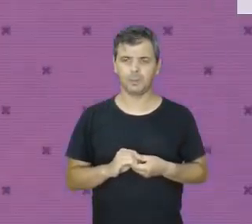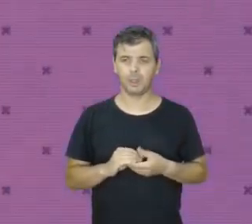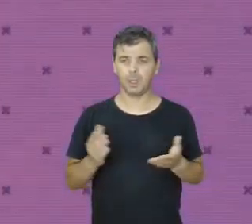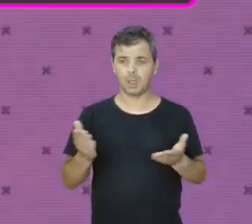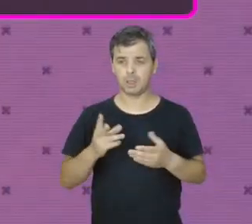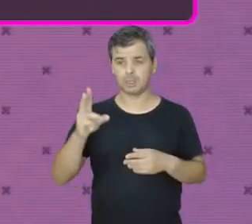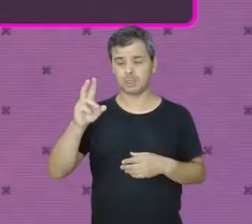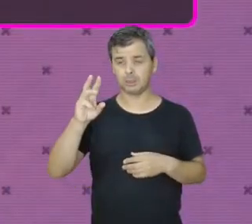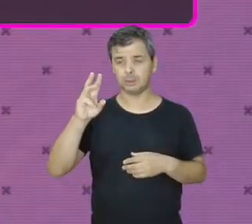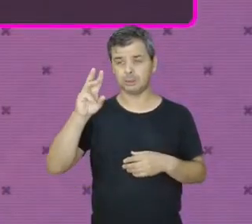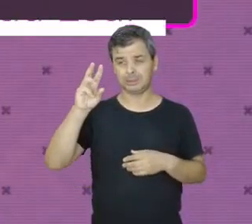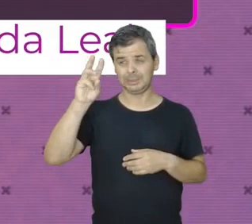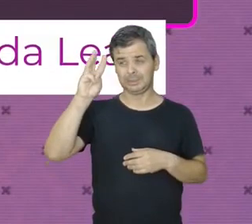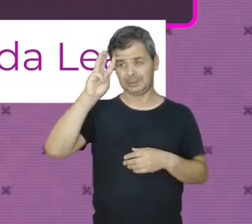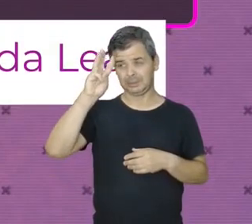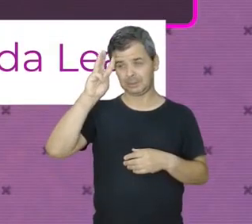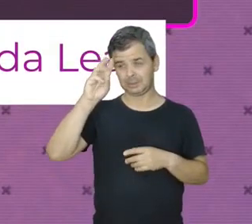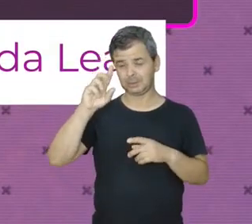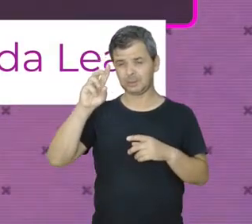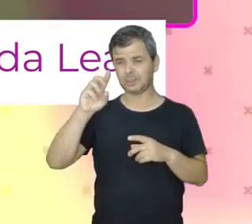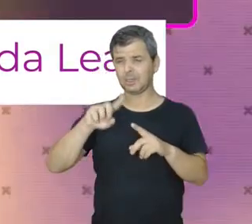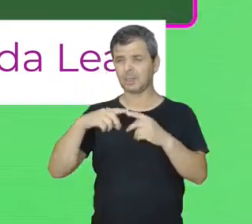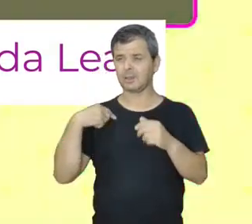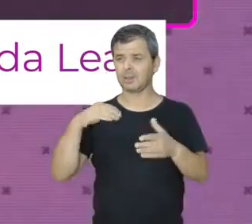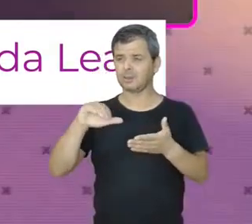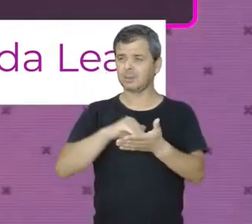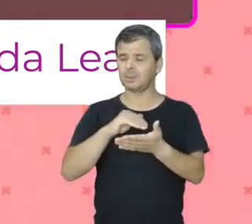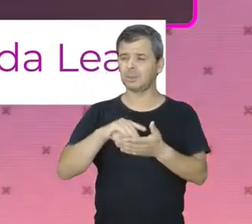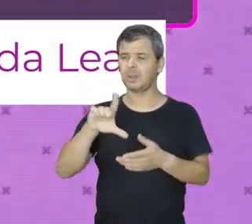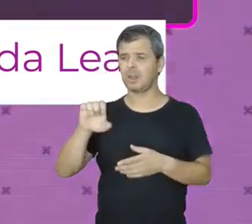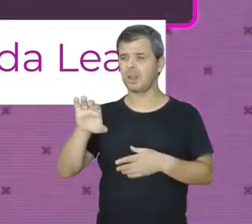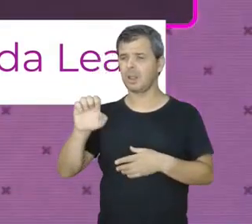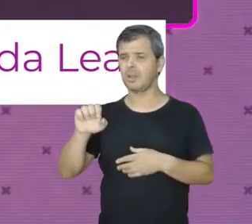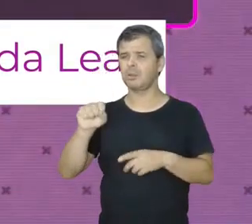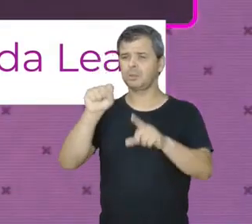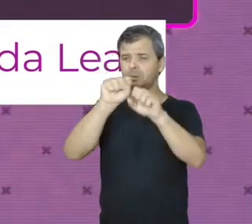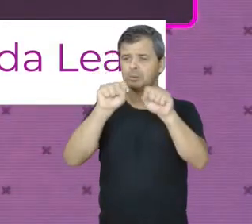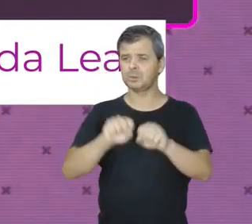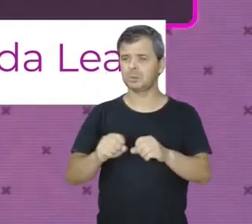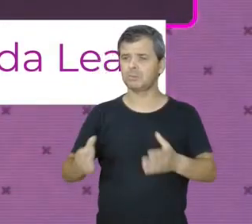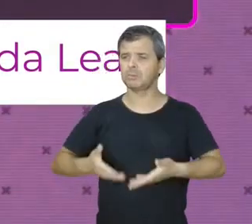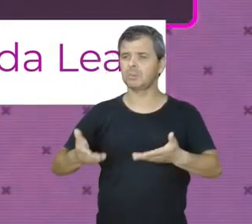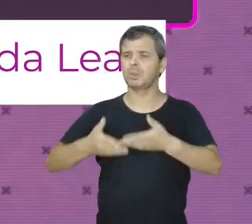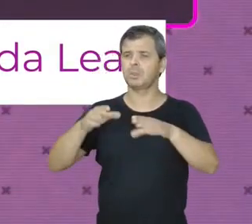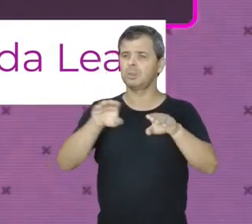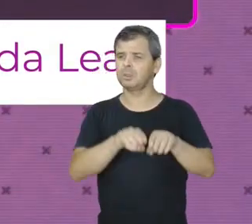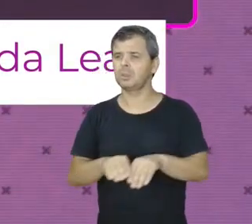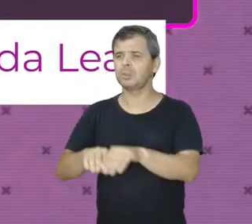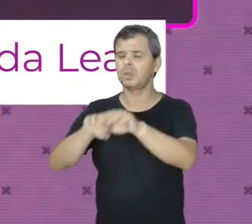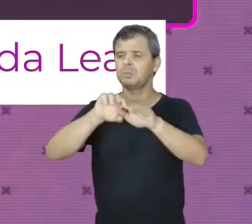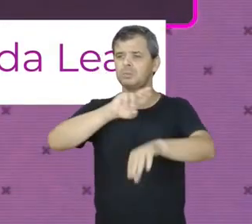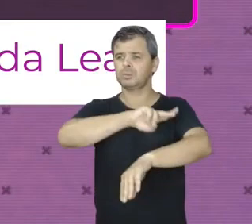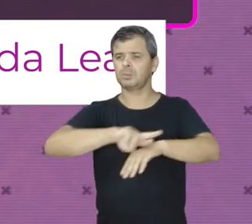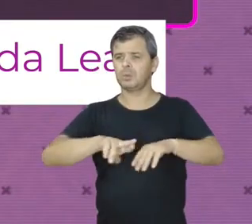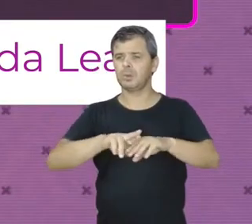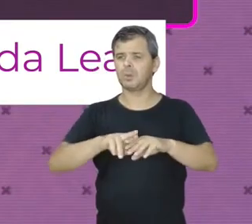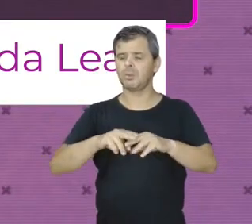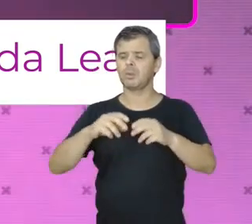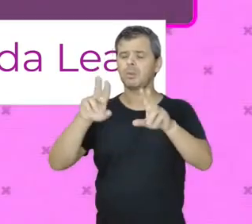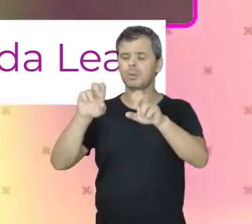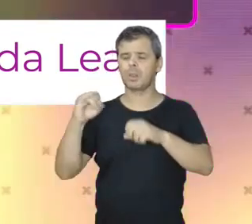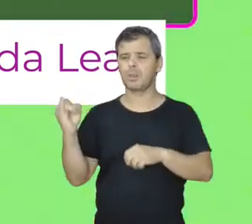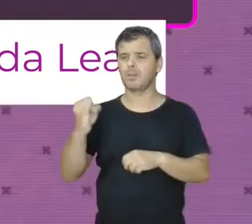Nesta terça-feira, Ieda Leal, secretária de Gestão do Sistema Nacional de Promoção da Igualdade Racial, falou